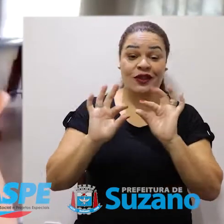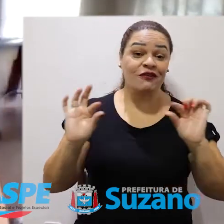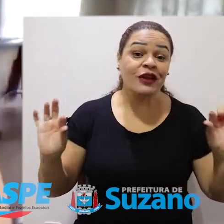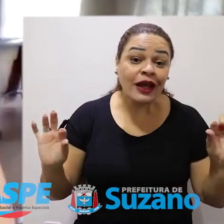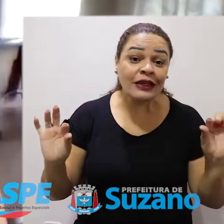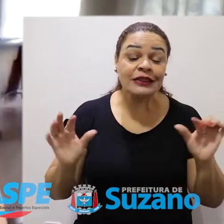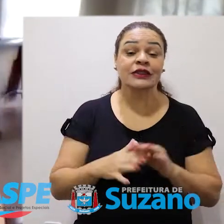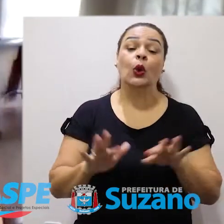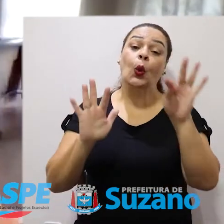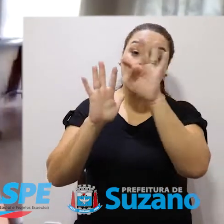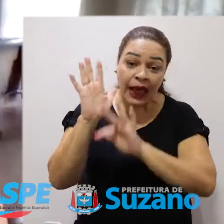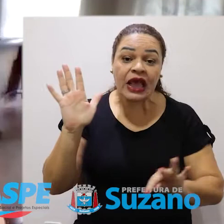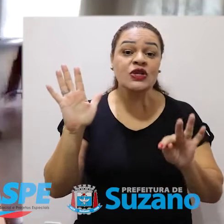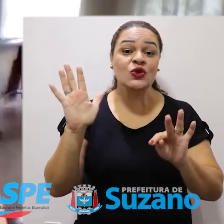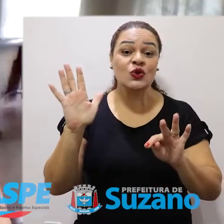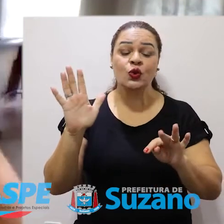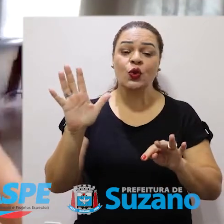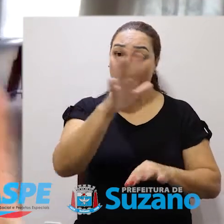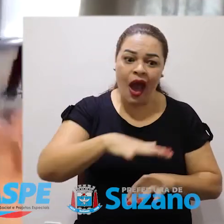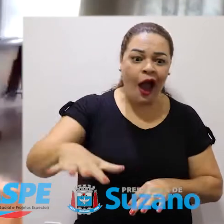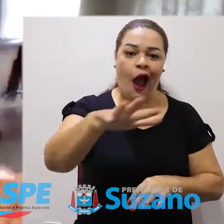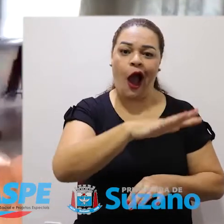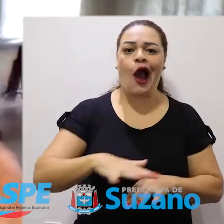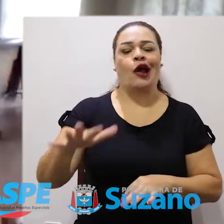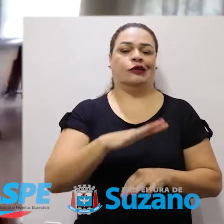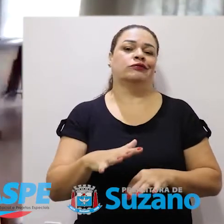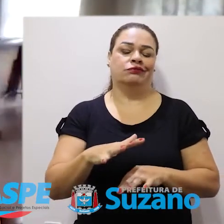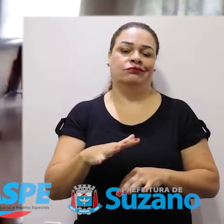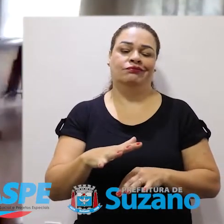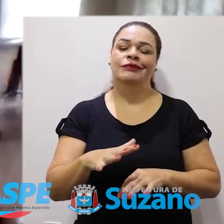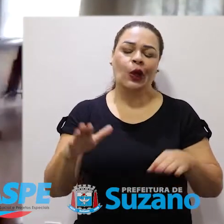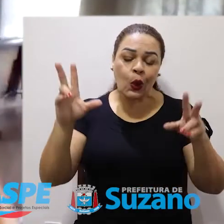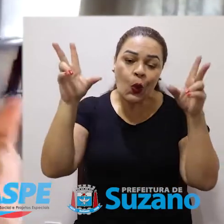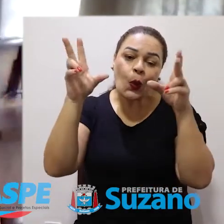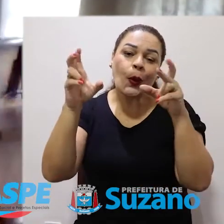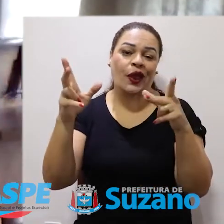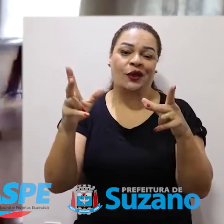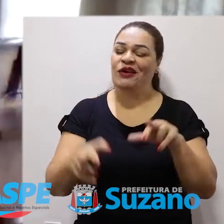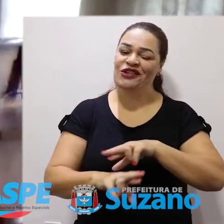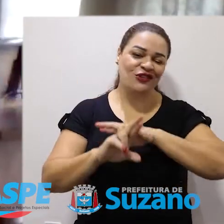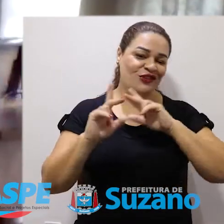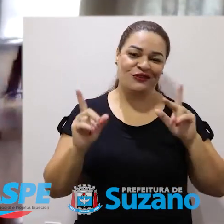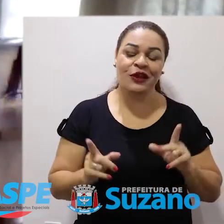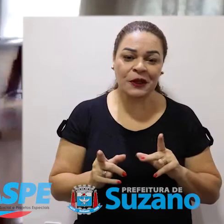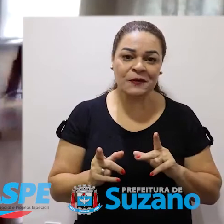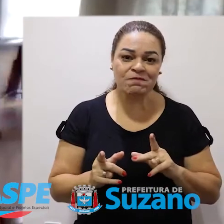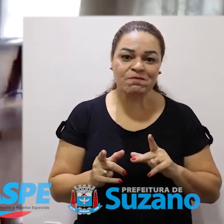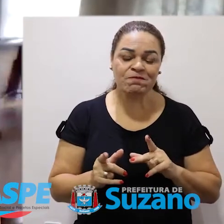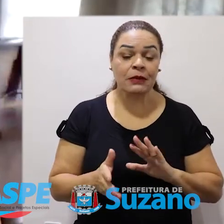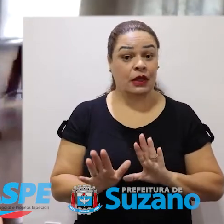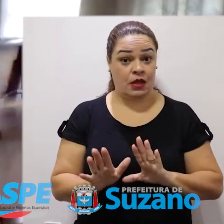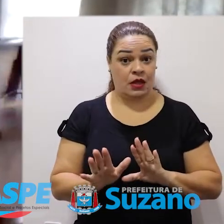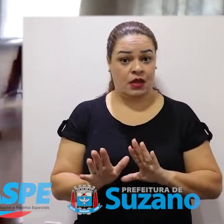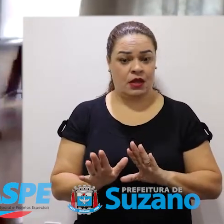frase, vai depender do texto, vai depender da área, vai depender de uma série de coisas para você fazer uma tradução. E às vezes, no momento que você for fazer uma